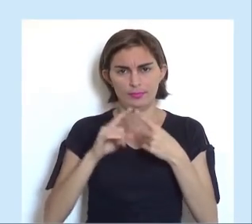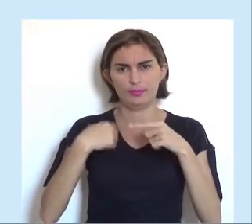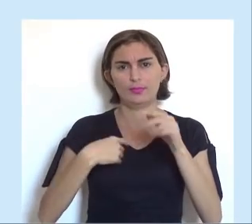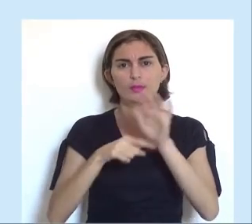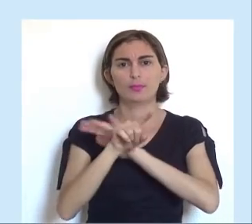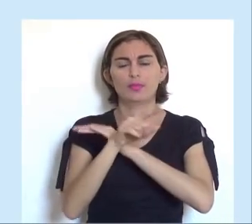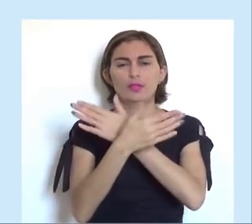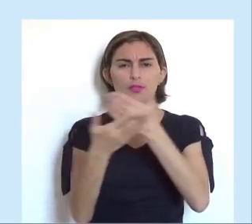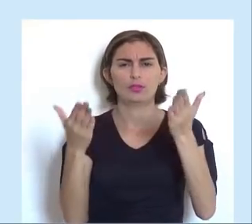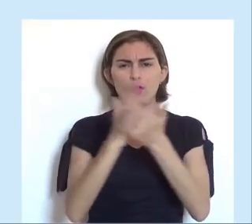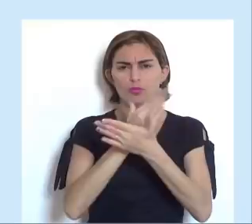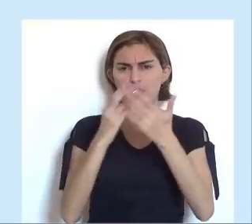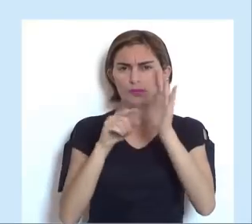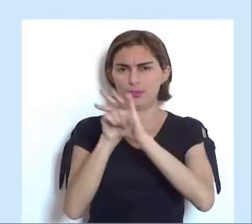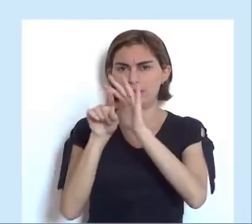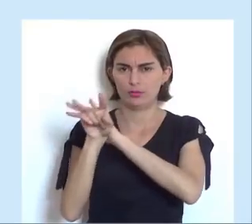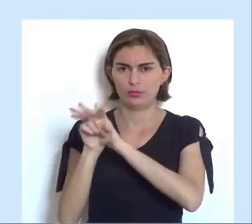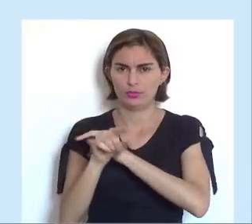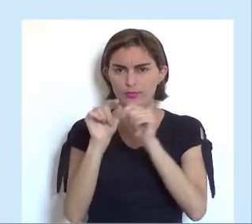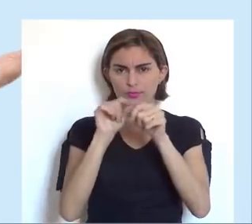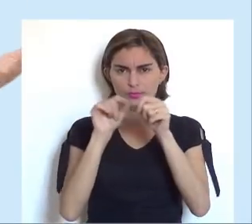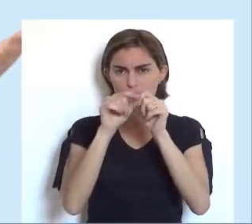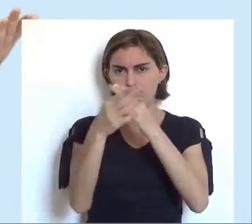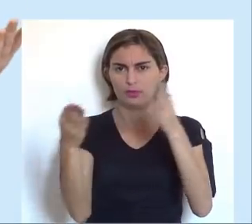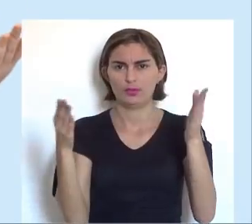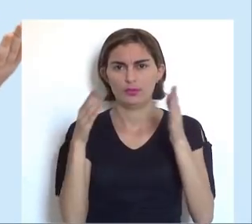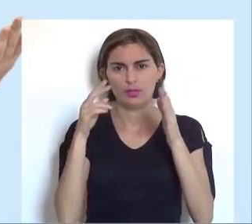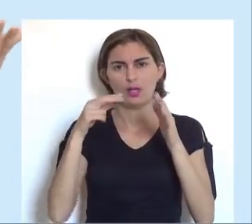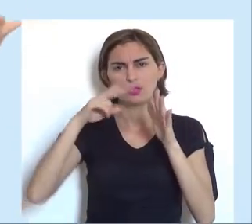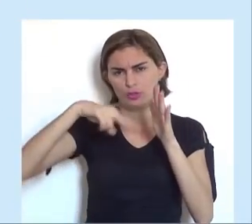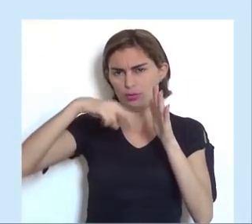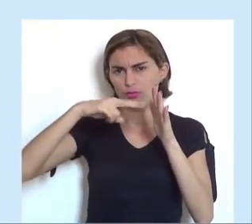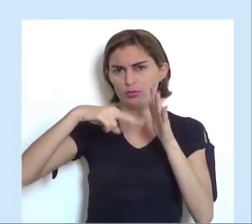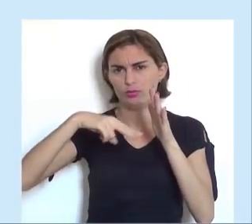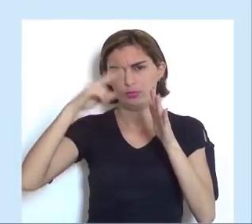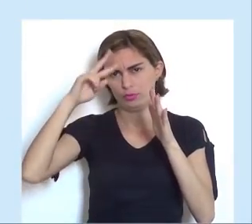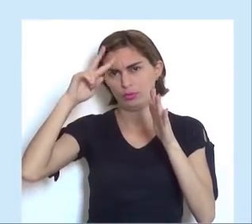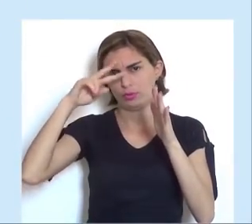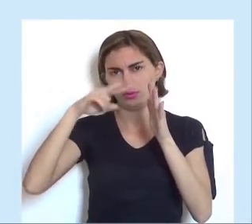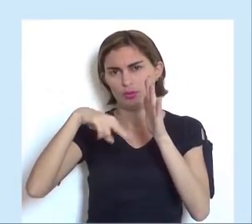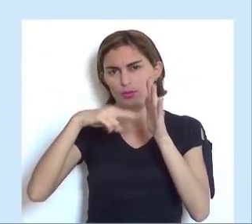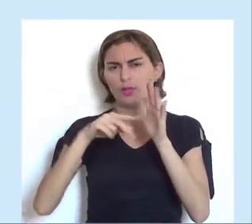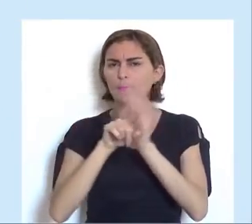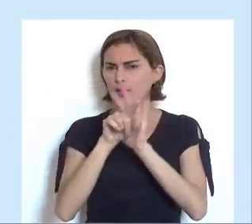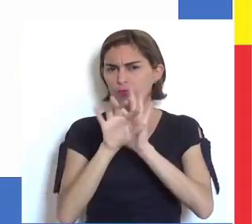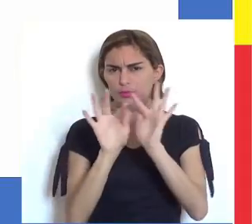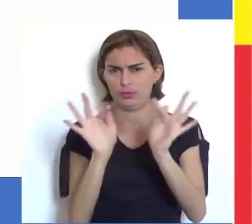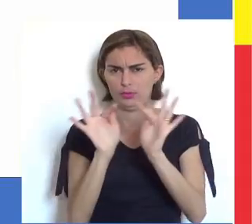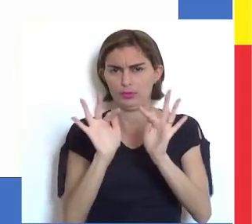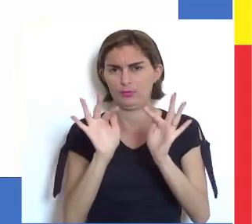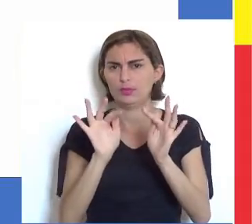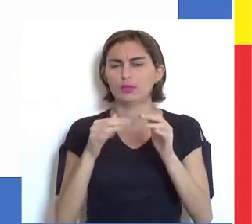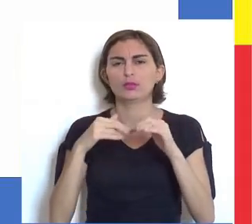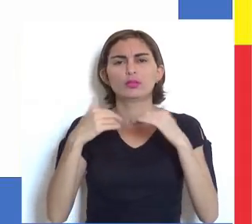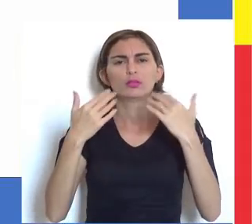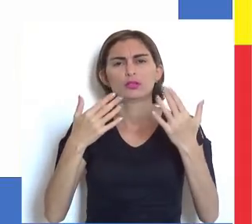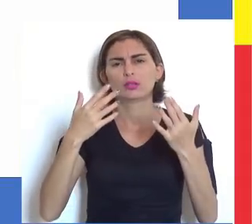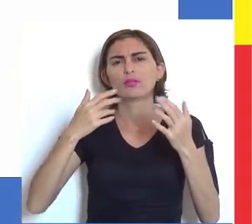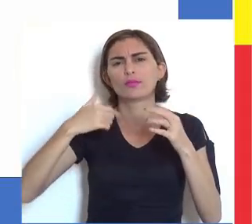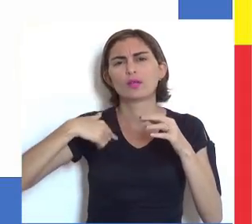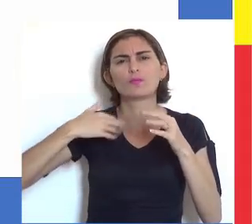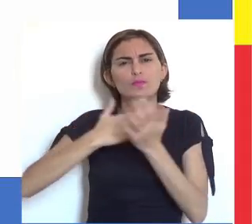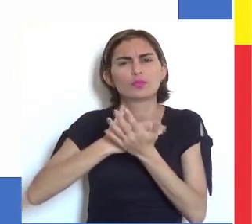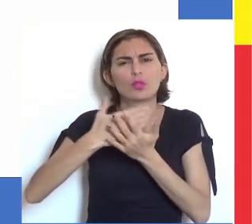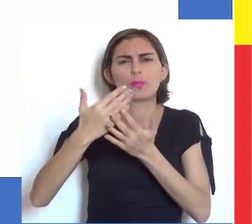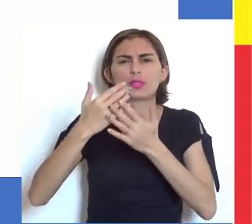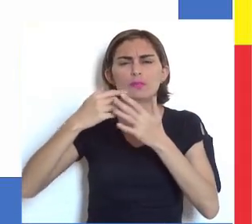eu quero fazer algumas perguntinhas para vocês sobre essa história que a gente acabou de ler. Elas são perguntas simples, certo? Então, a gente vai